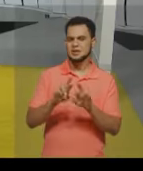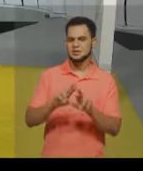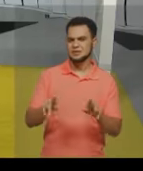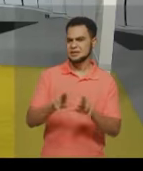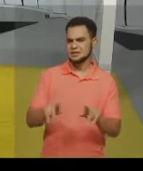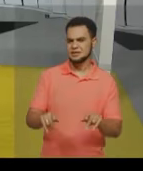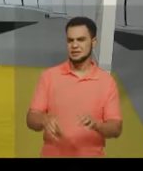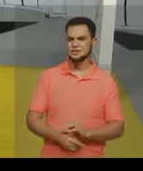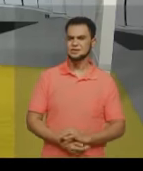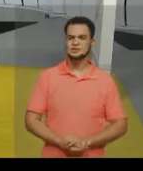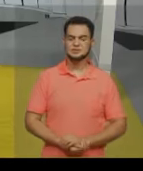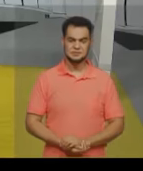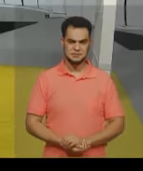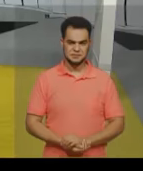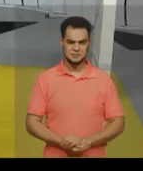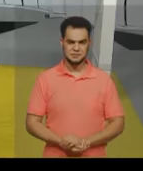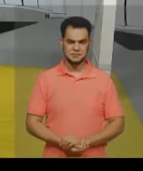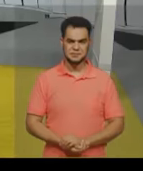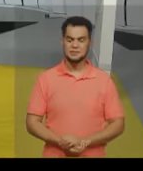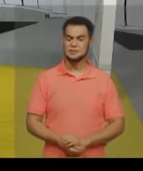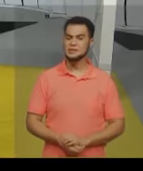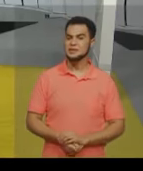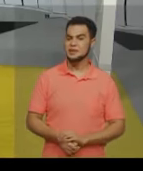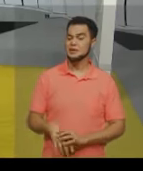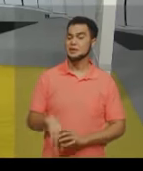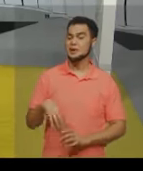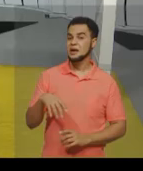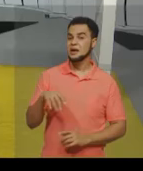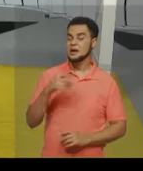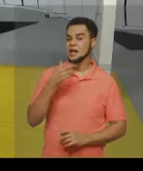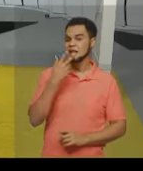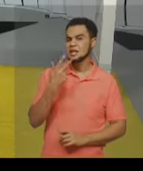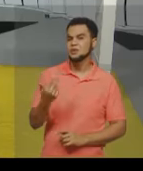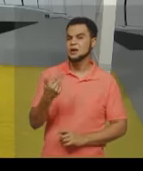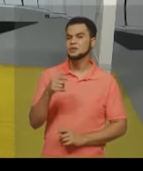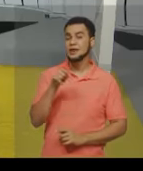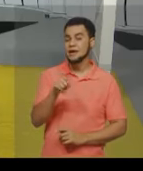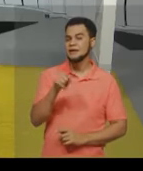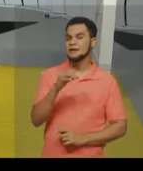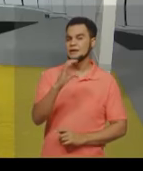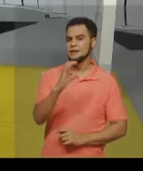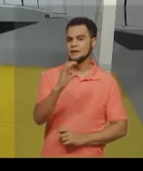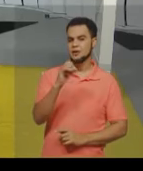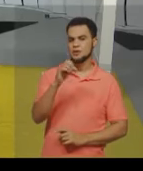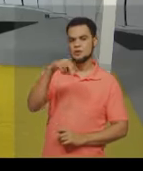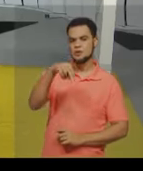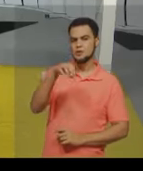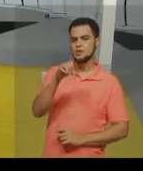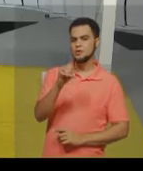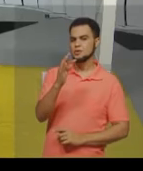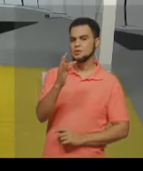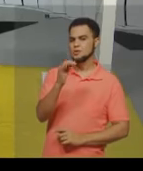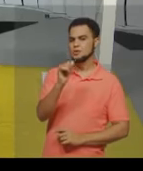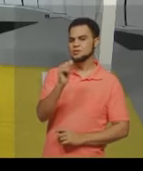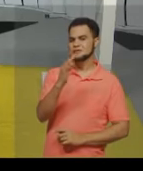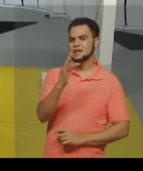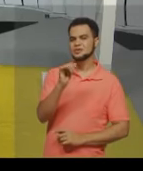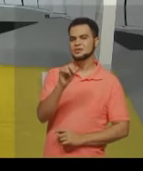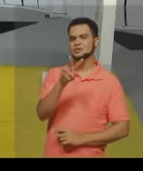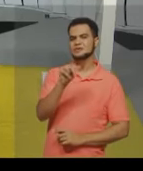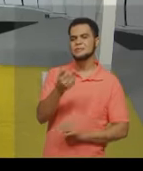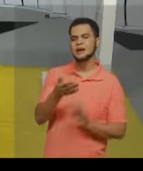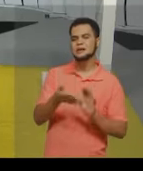Então, a linguagem mais de informação, então, ela é mais conotativa, é de acordo com a ideia do autor. Então,